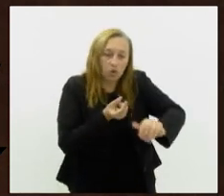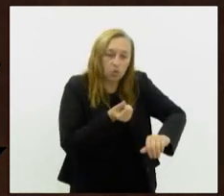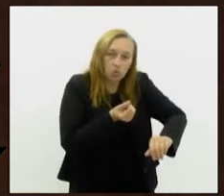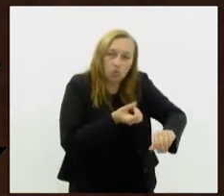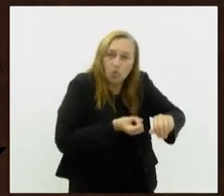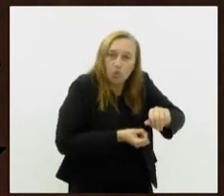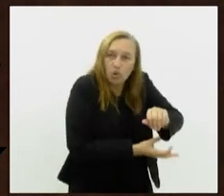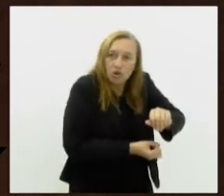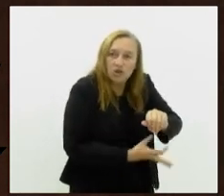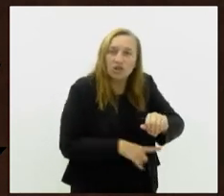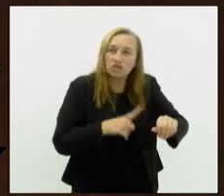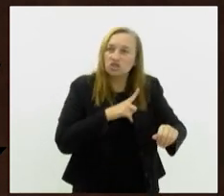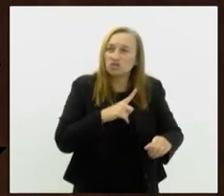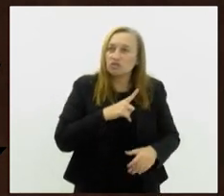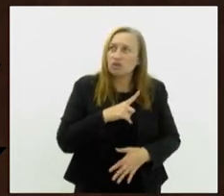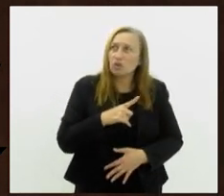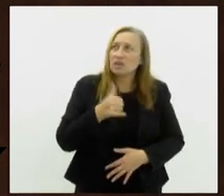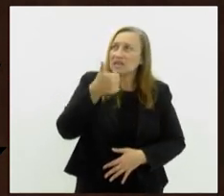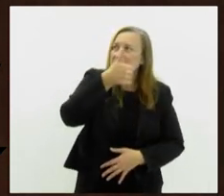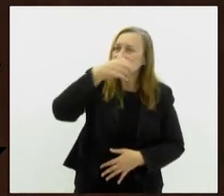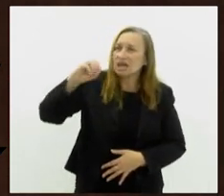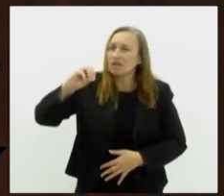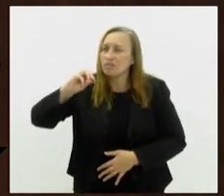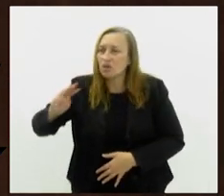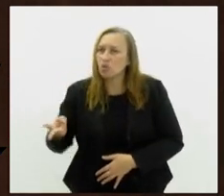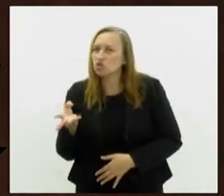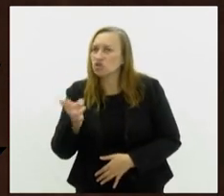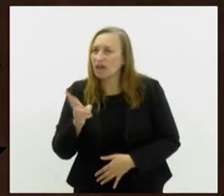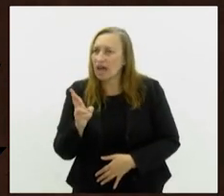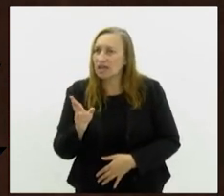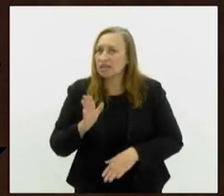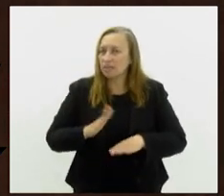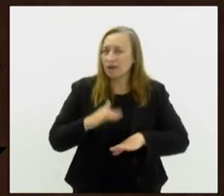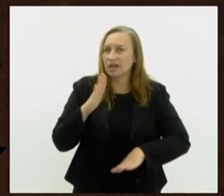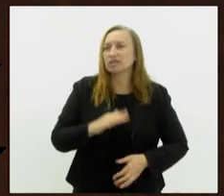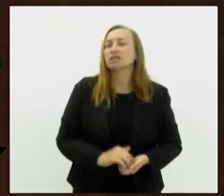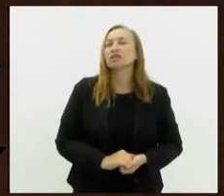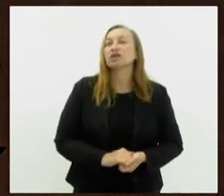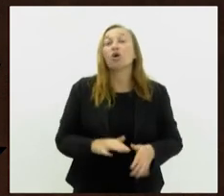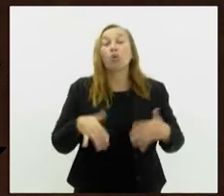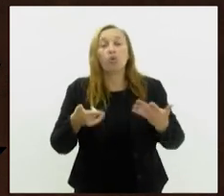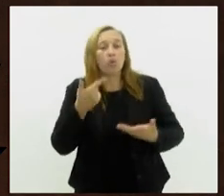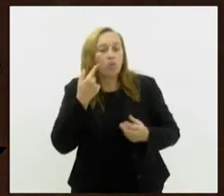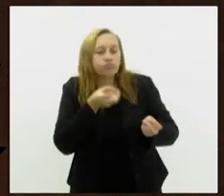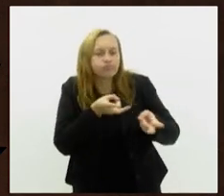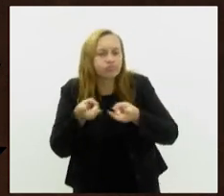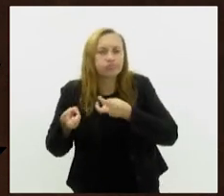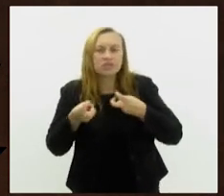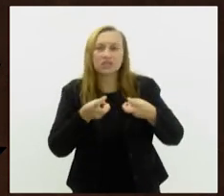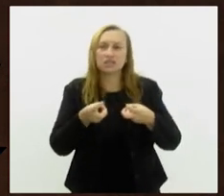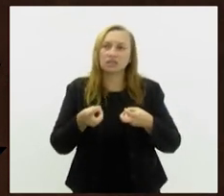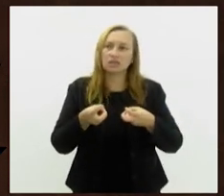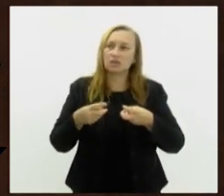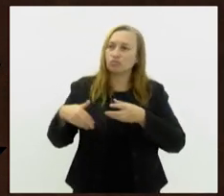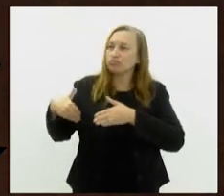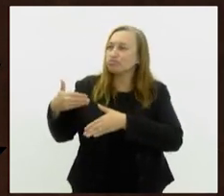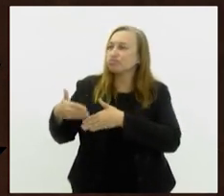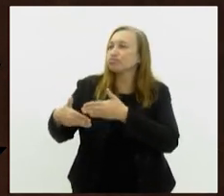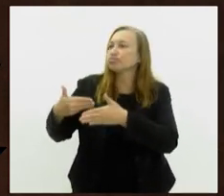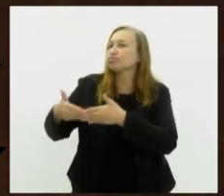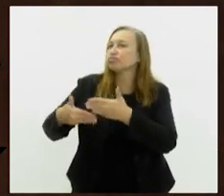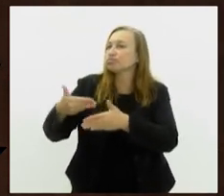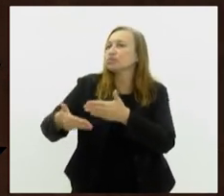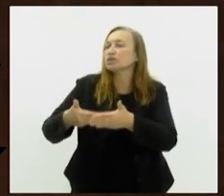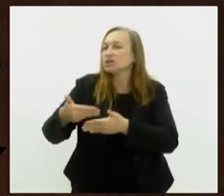tivemos um acréscimo de 100 milhões de reais. Quando nós vamos verificar as trajetórias, né,